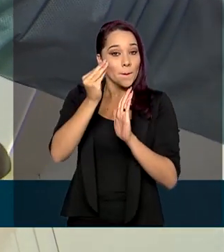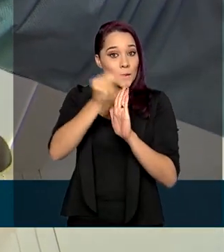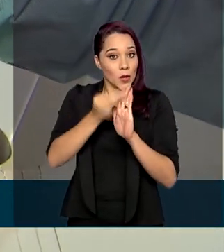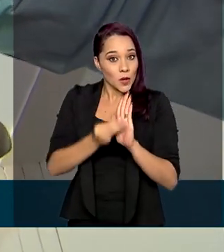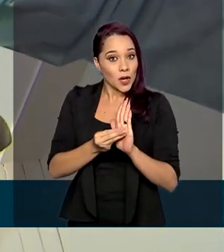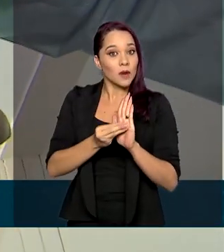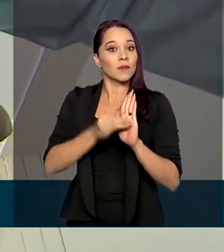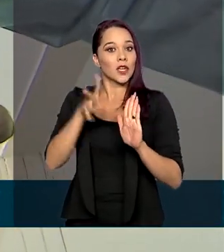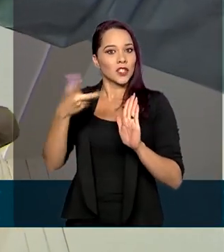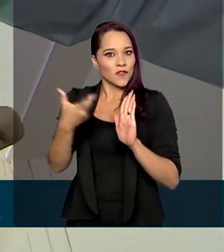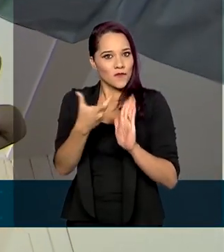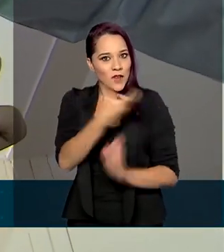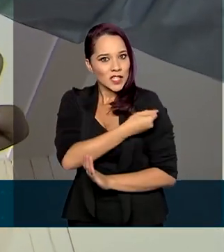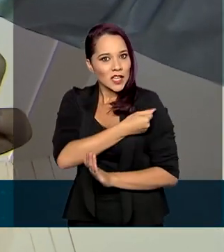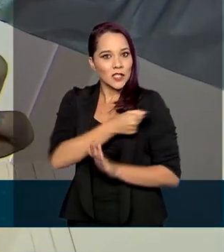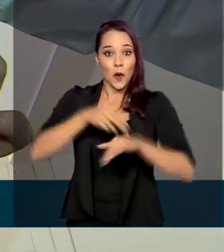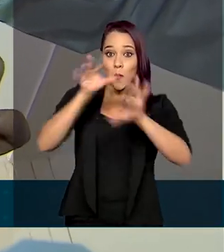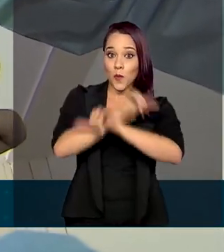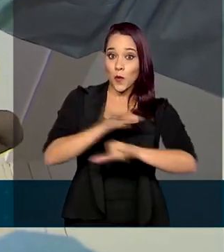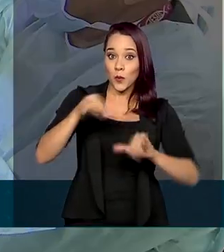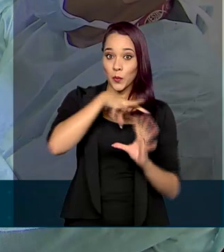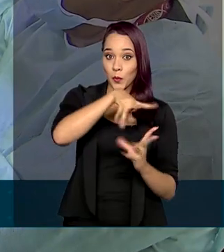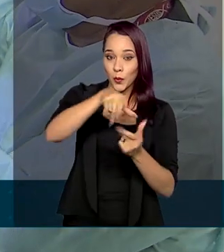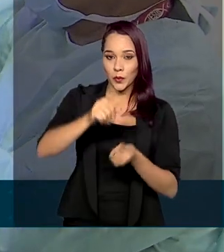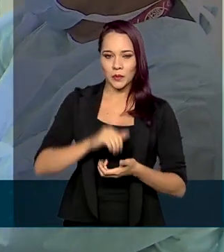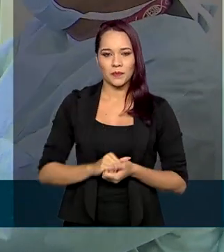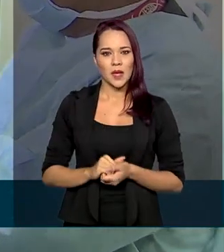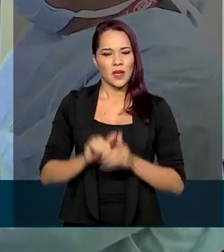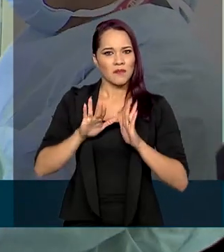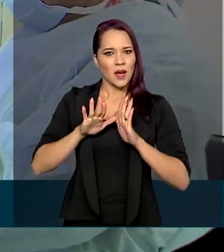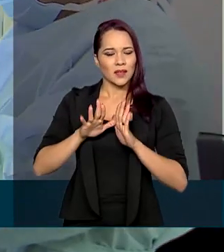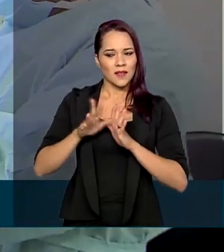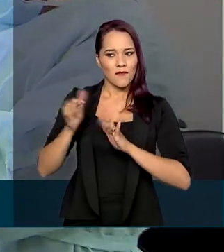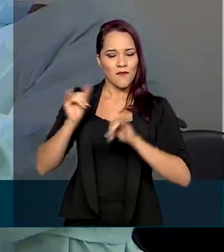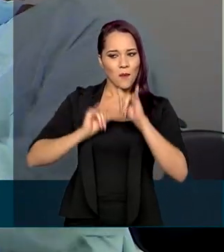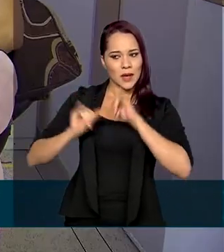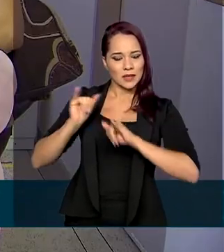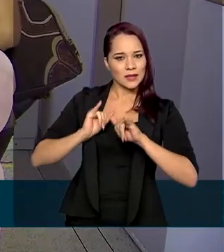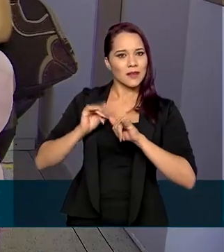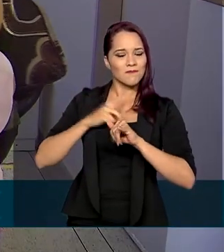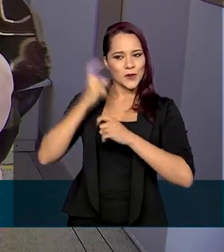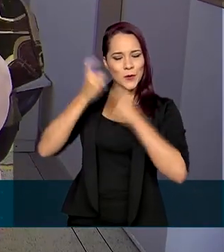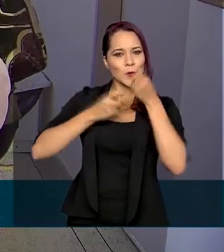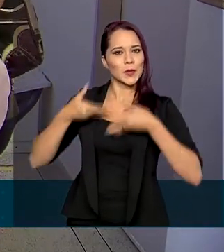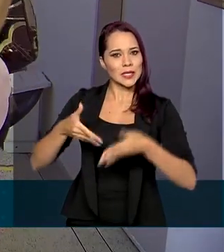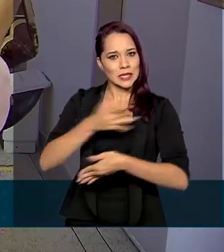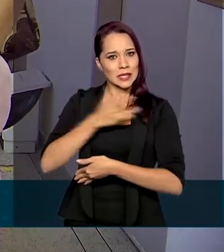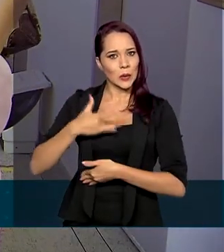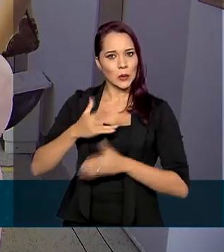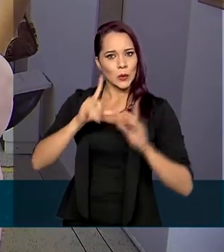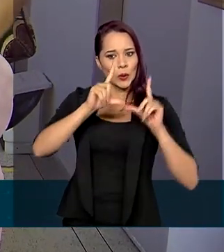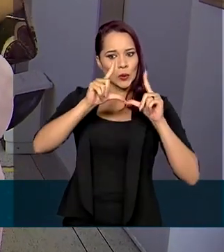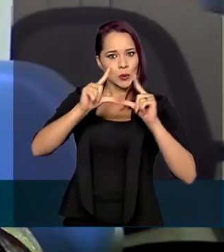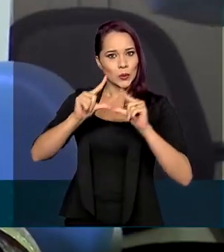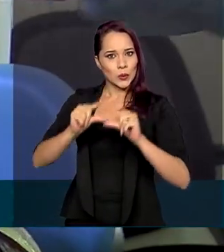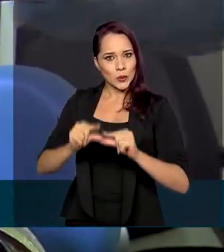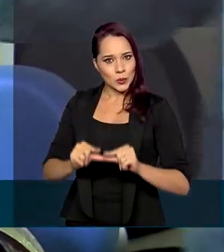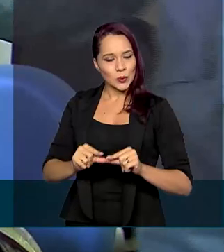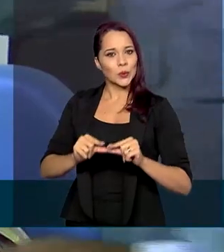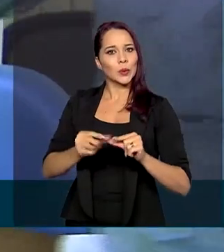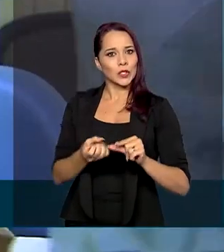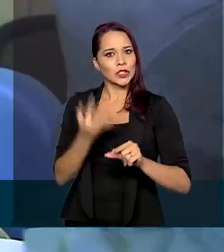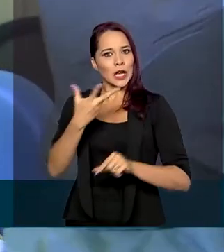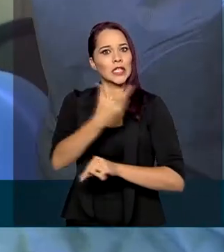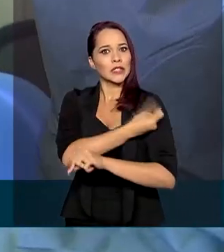pública e gratuita do mundo. Mas dados recentes preocupam o Ministério da Saúde. A queda nas taxas de imunização